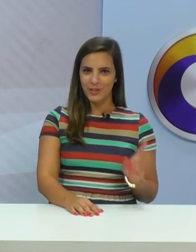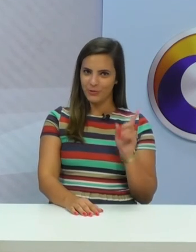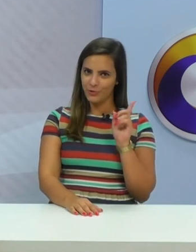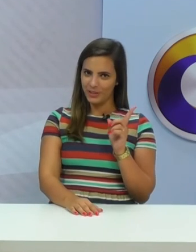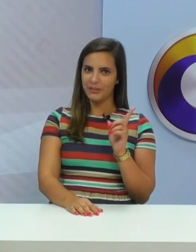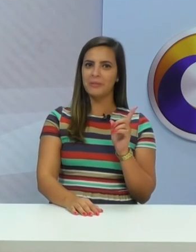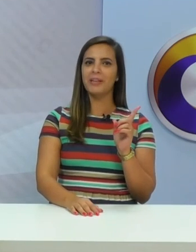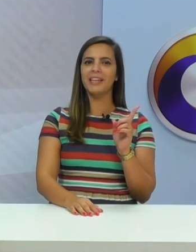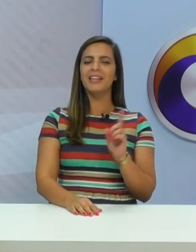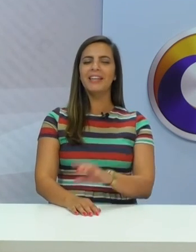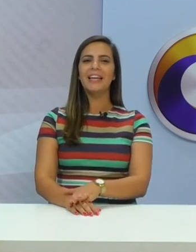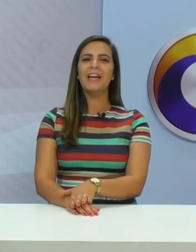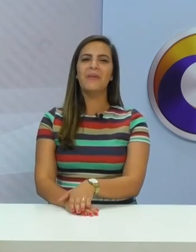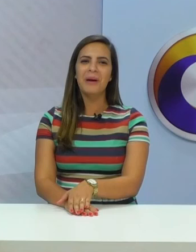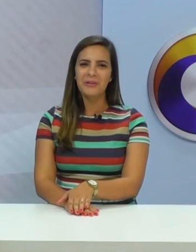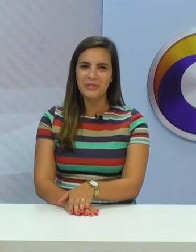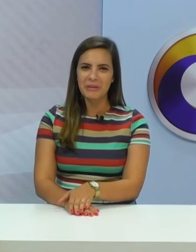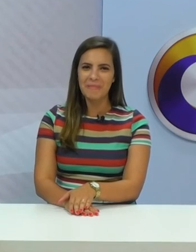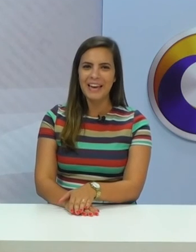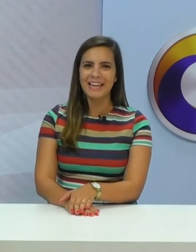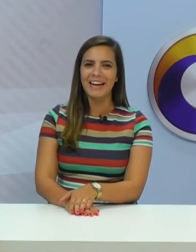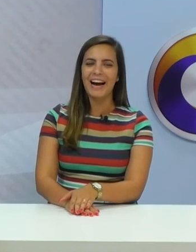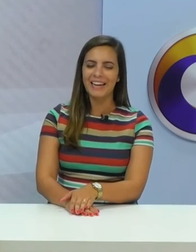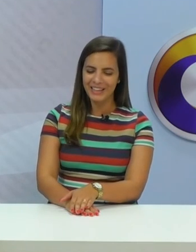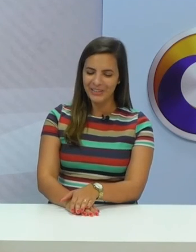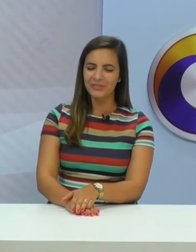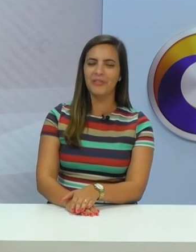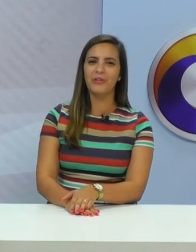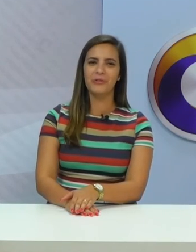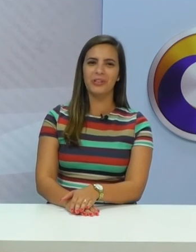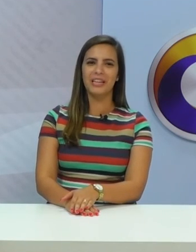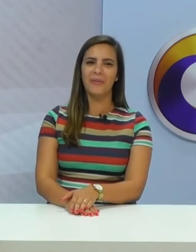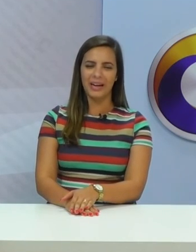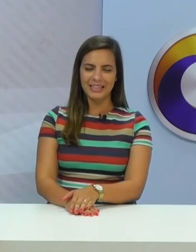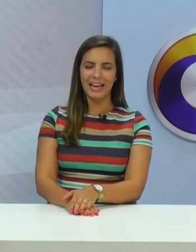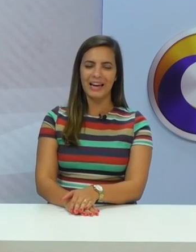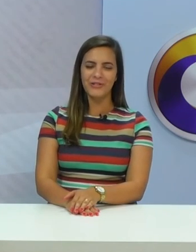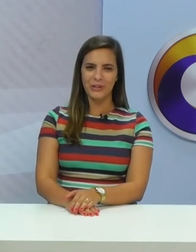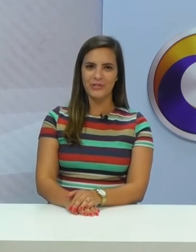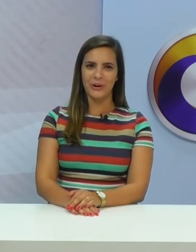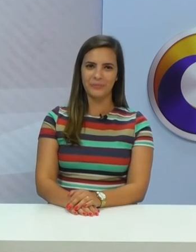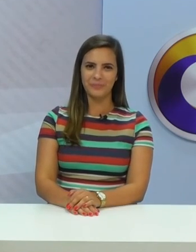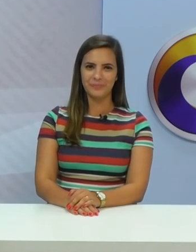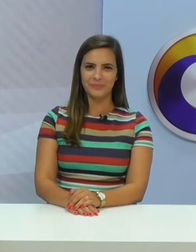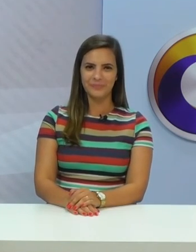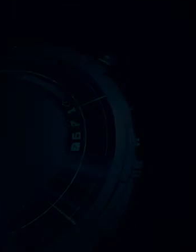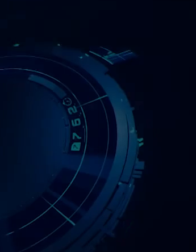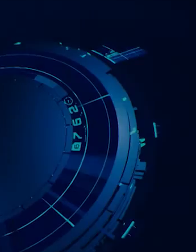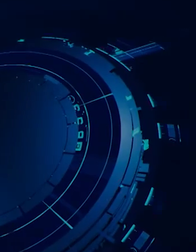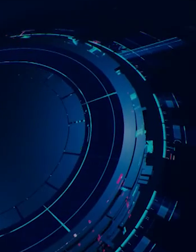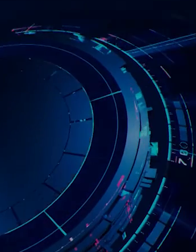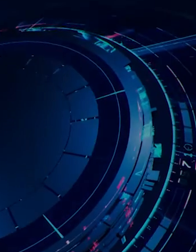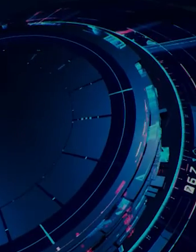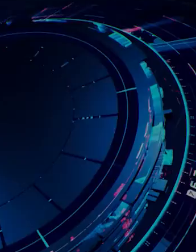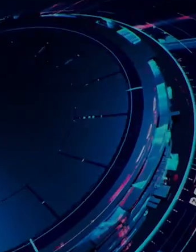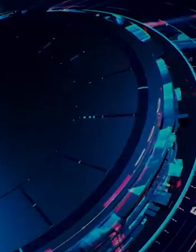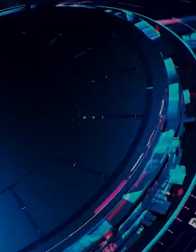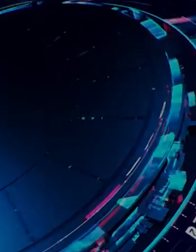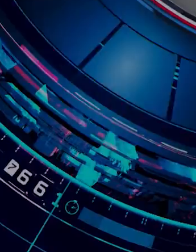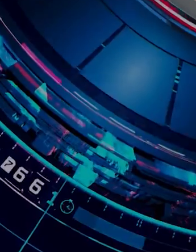em as 8 horas no jornal da manhã e ao meio dia e meia aqui no tv o jornal até lá tchau tchau